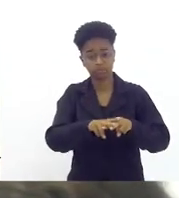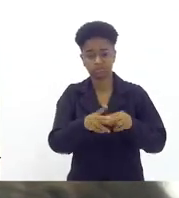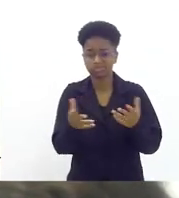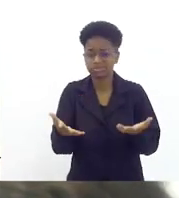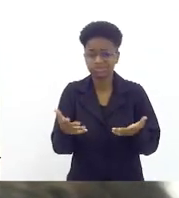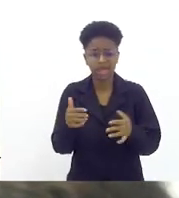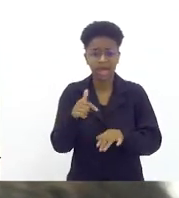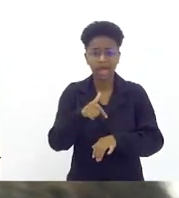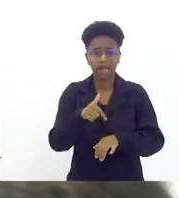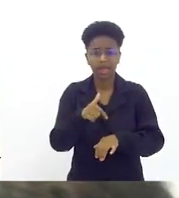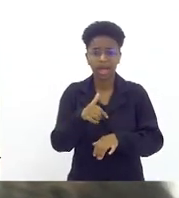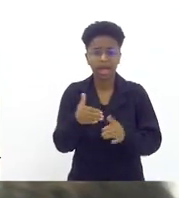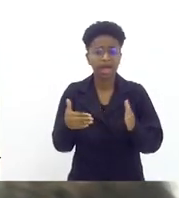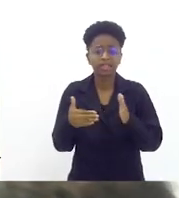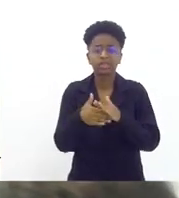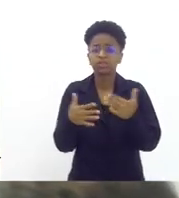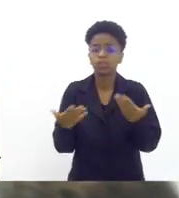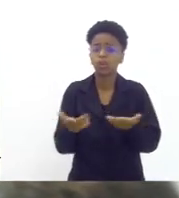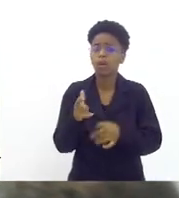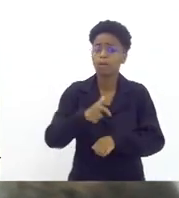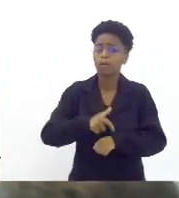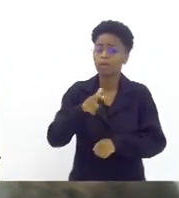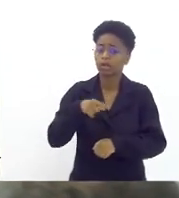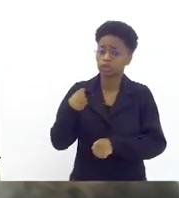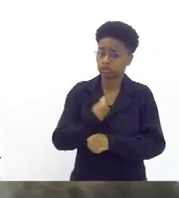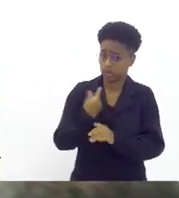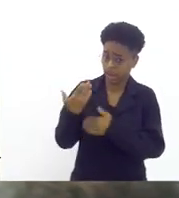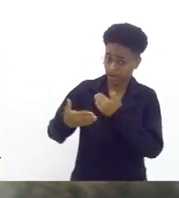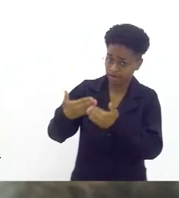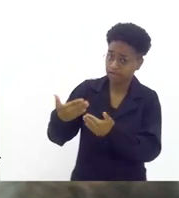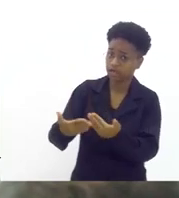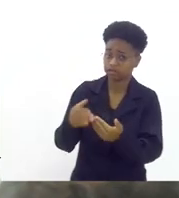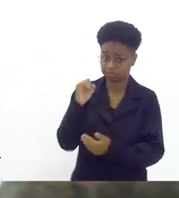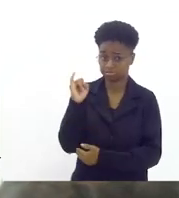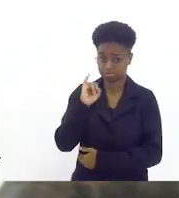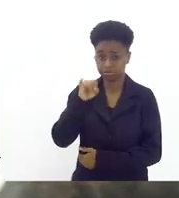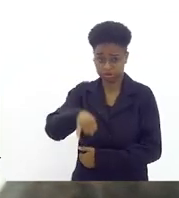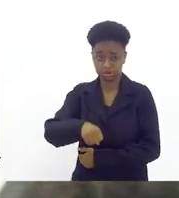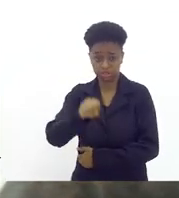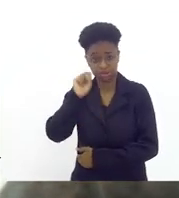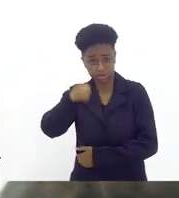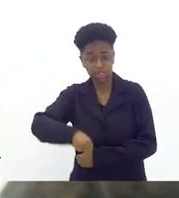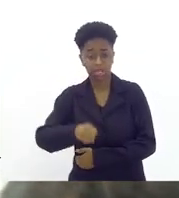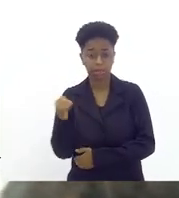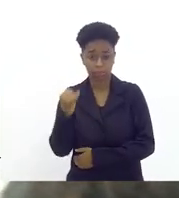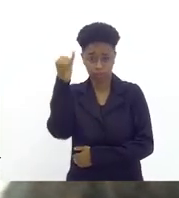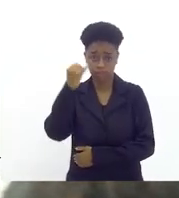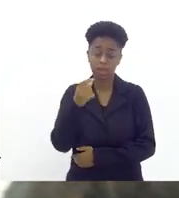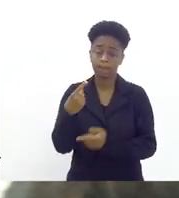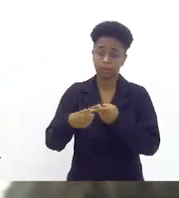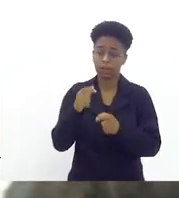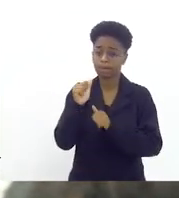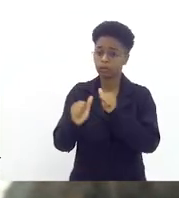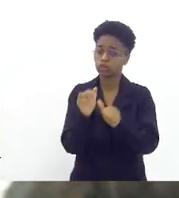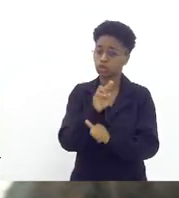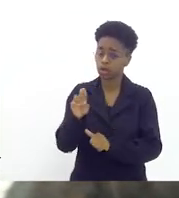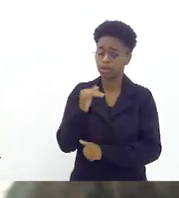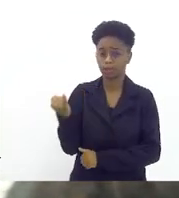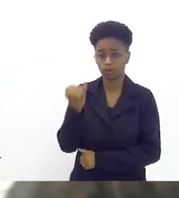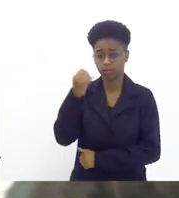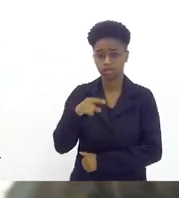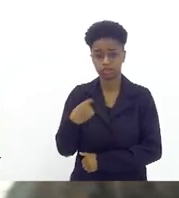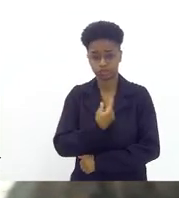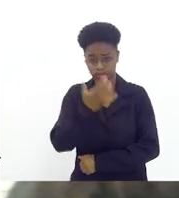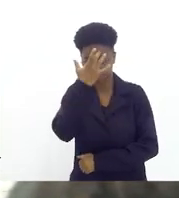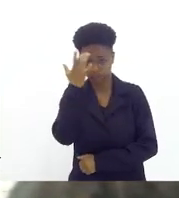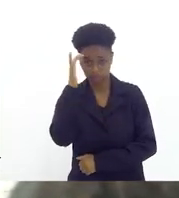que ponto a gente também está, com esses avanços que a gente teve, que são importantíssimos, a retificação de nome é muito importante para a nossa saúde mental, para a nossa